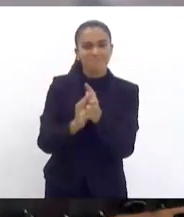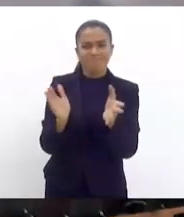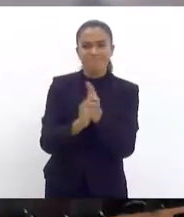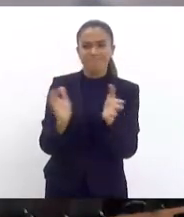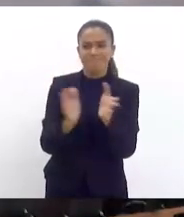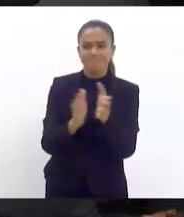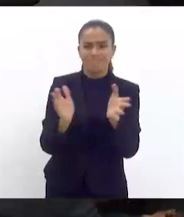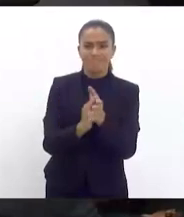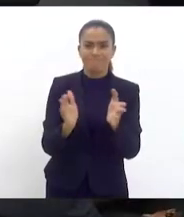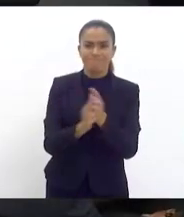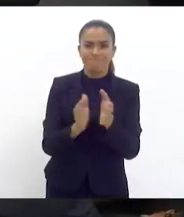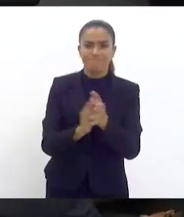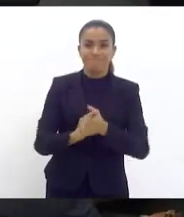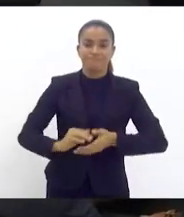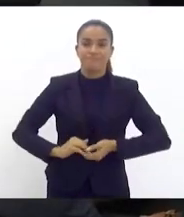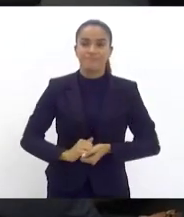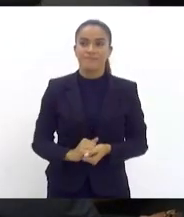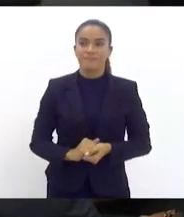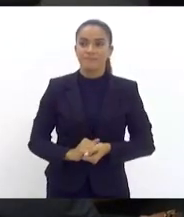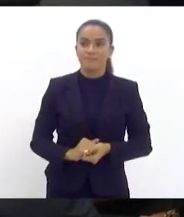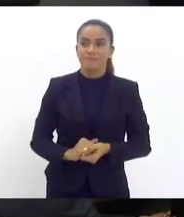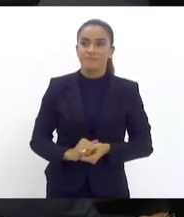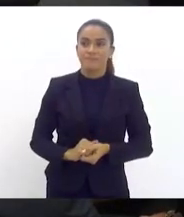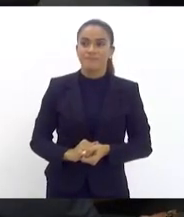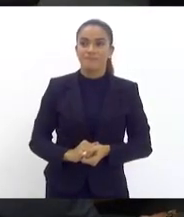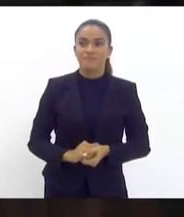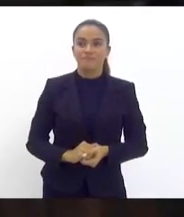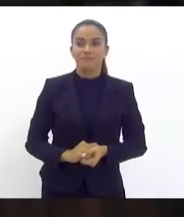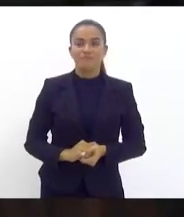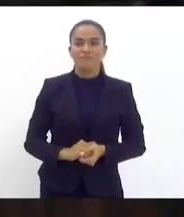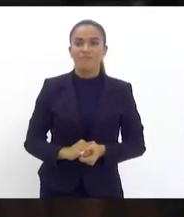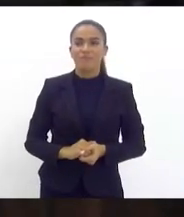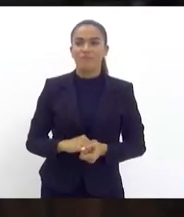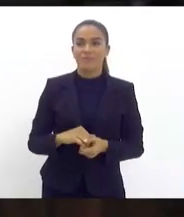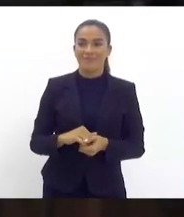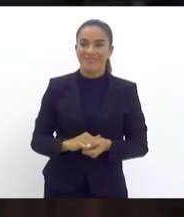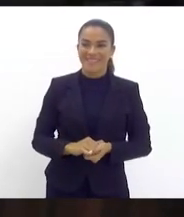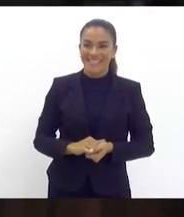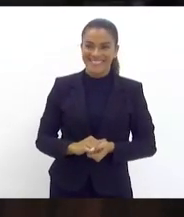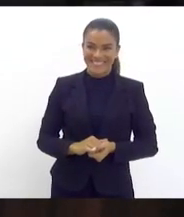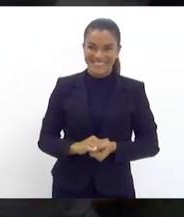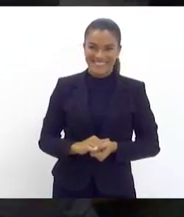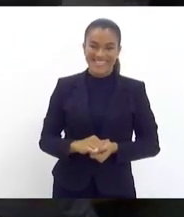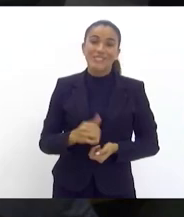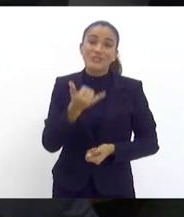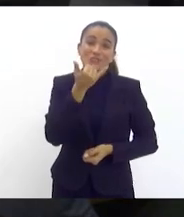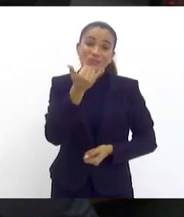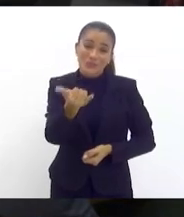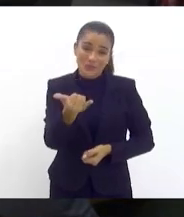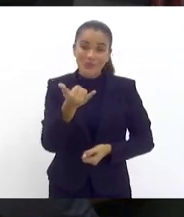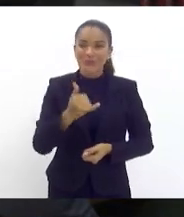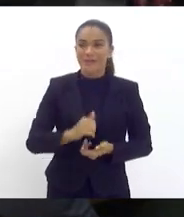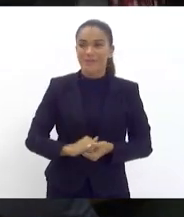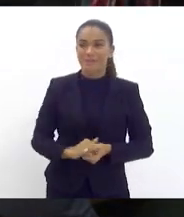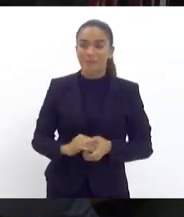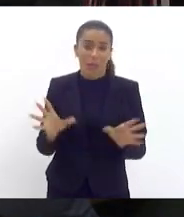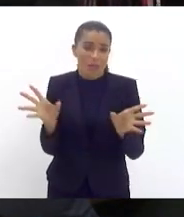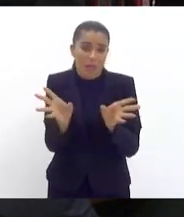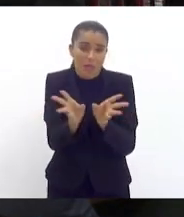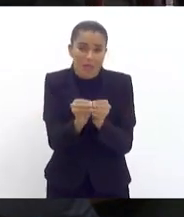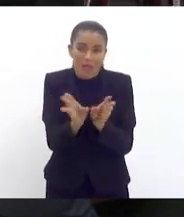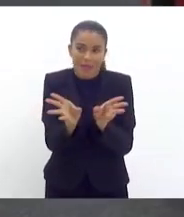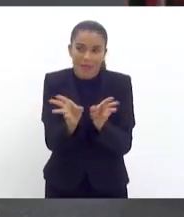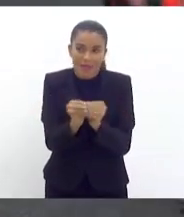Deputado Flávio, só Dani... Foi a Só única que muito se inscreveu em segundo e não falou até agora. Desculpa. Muito brevemente,